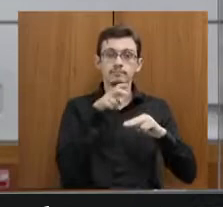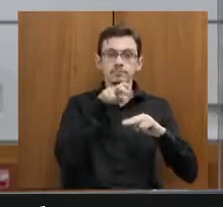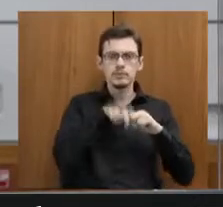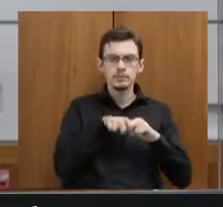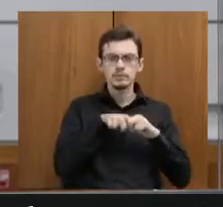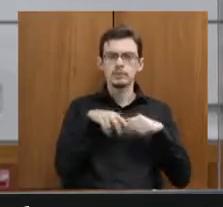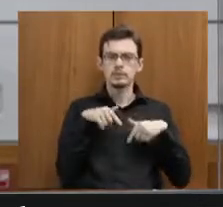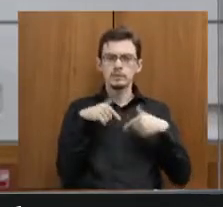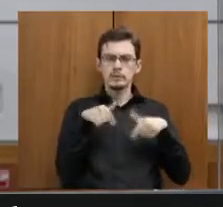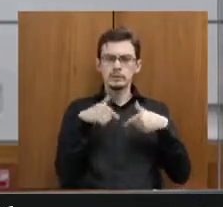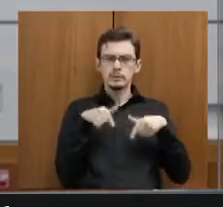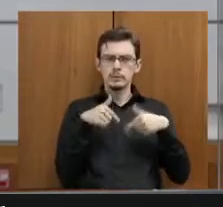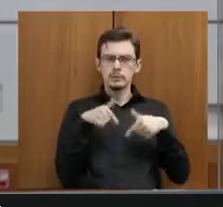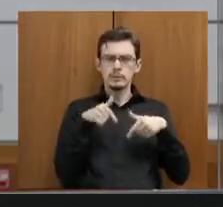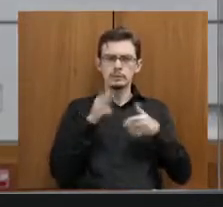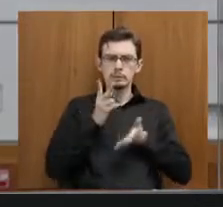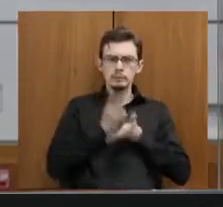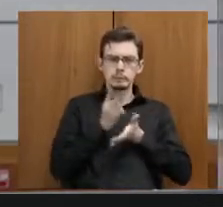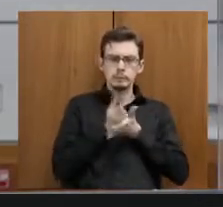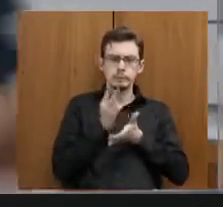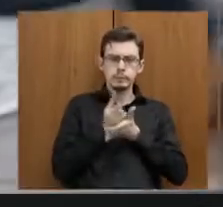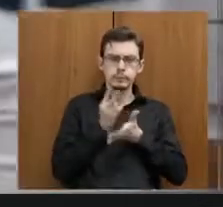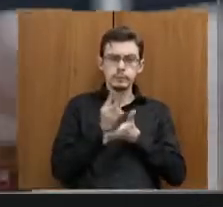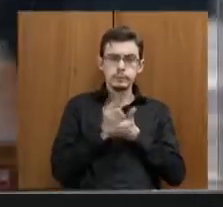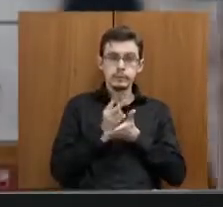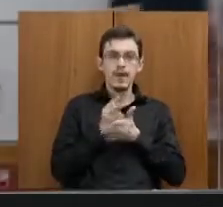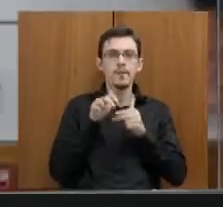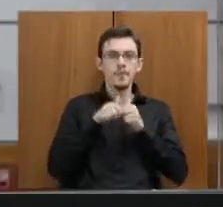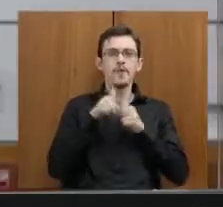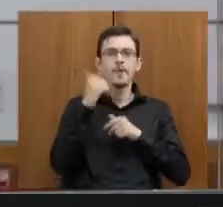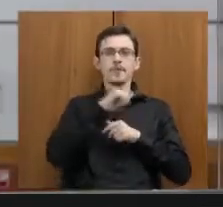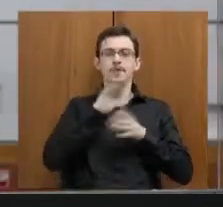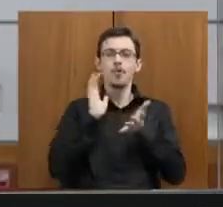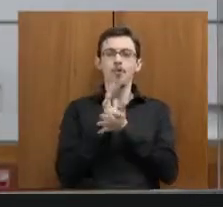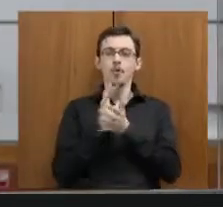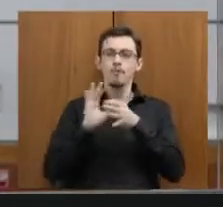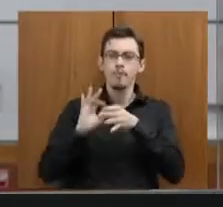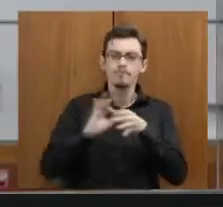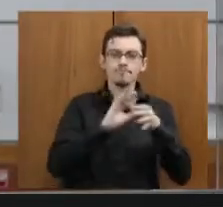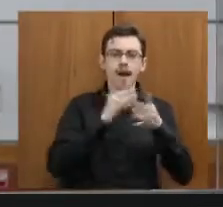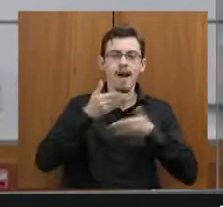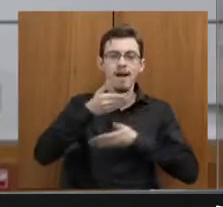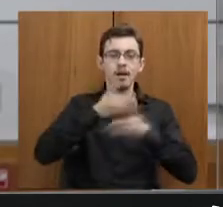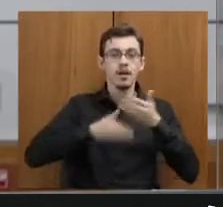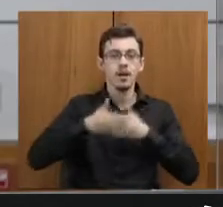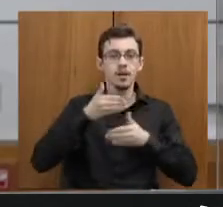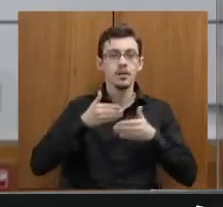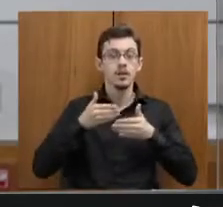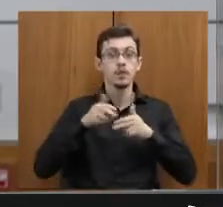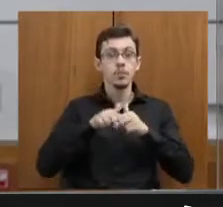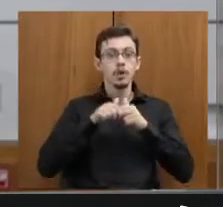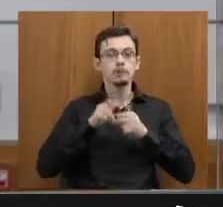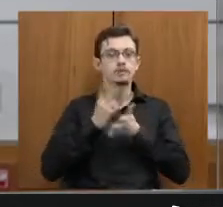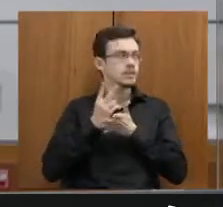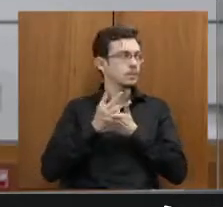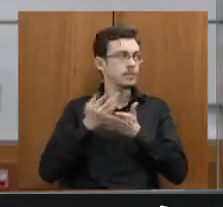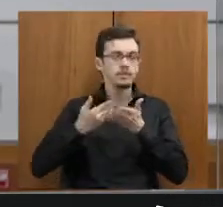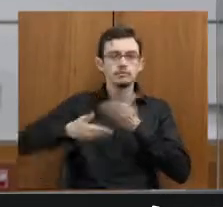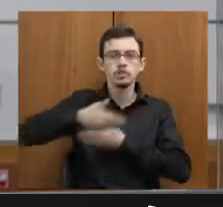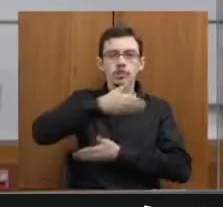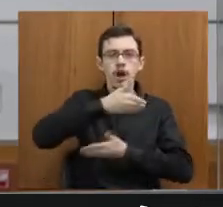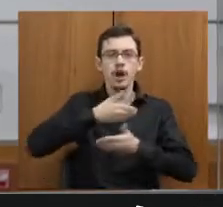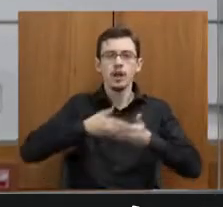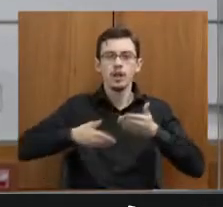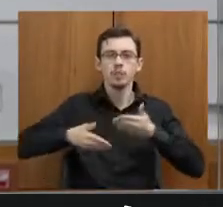ausenta do lugar não foge do lugar dele então é isso tudo aconteceu por causa desse diálogo por causa